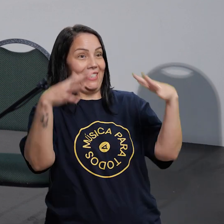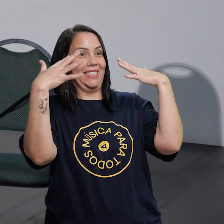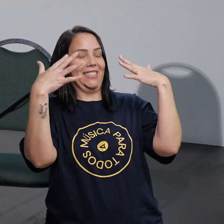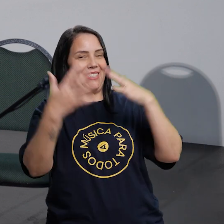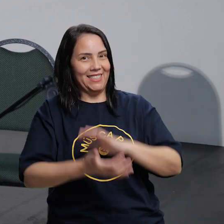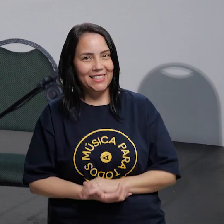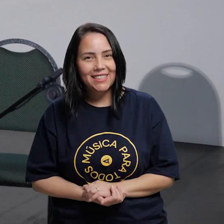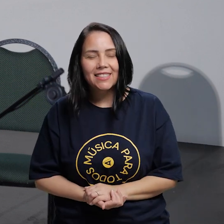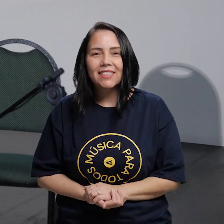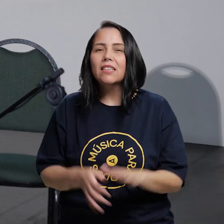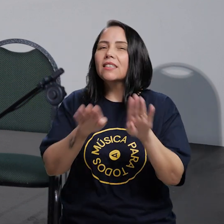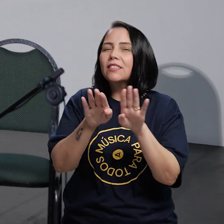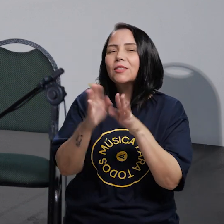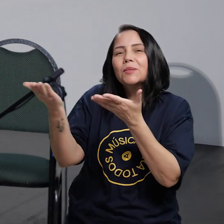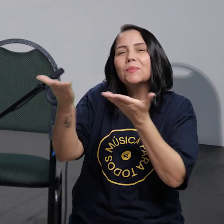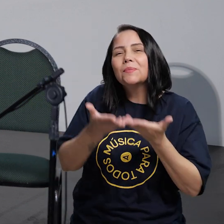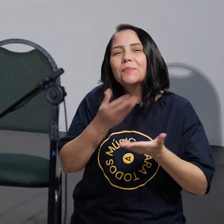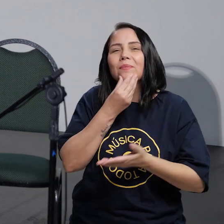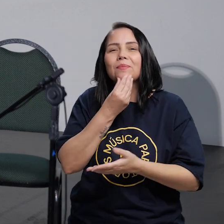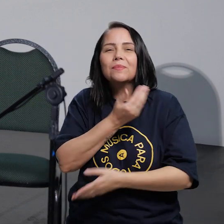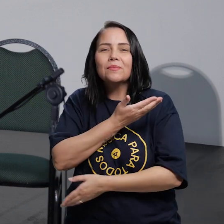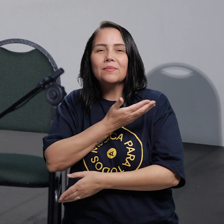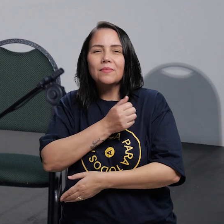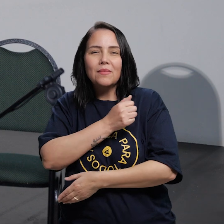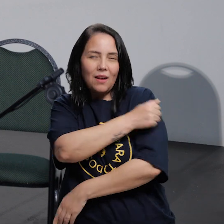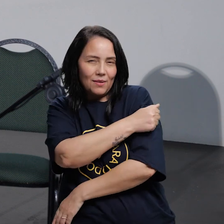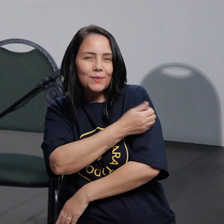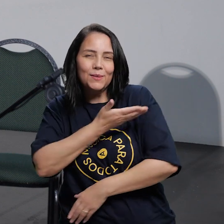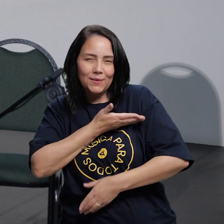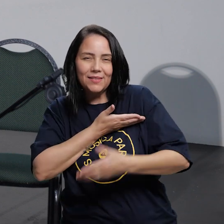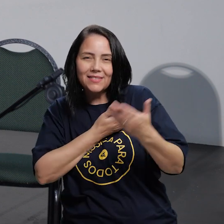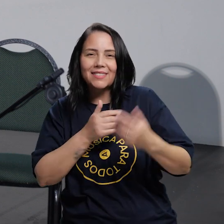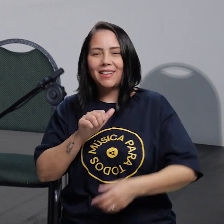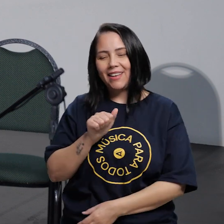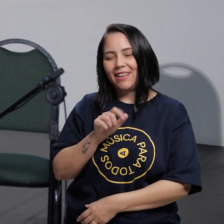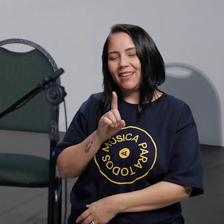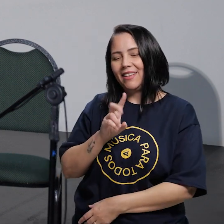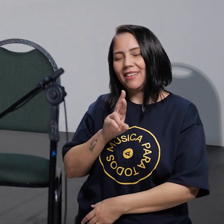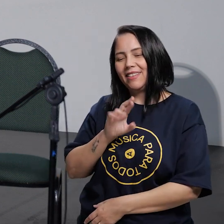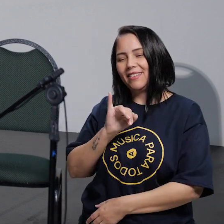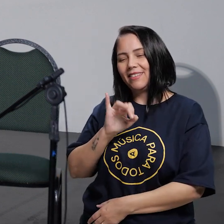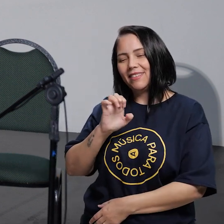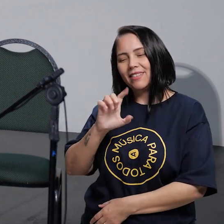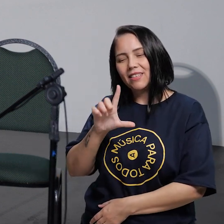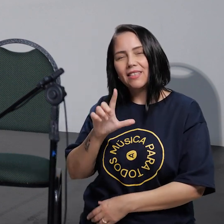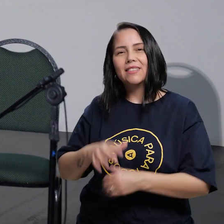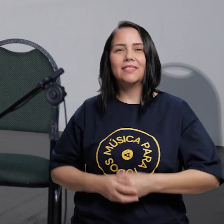né? Também gostaria de chamar também um aluno que é colega do Adriano, também, na mesma turma, o Adriel.